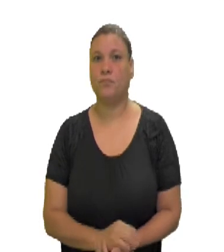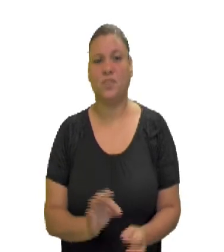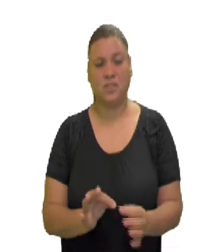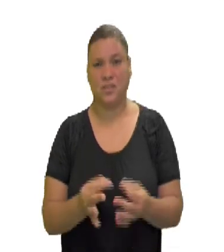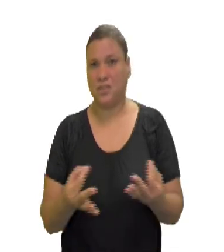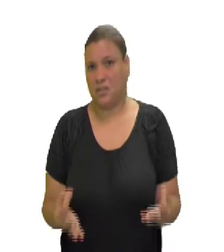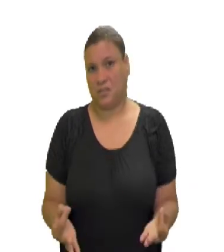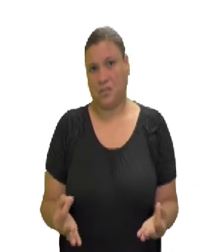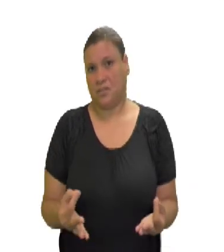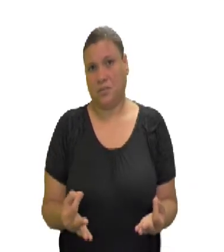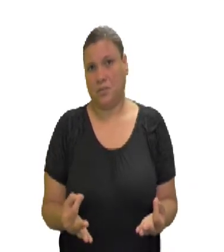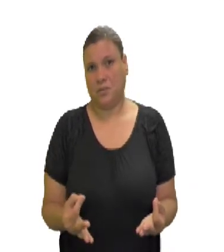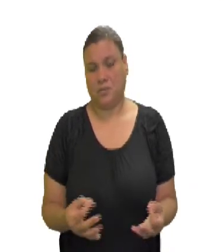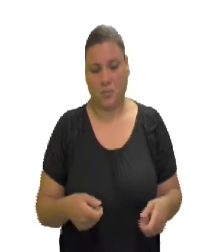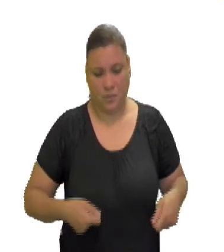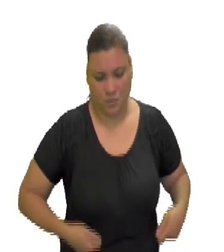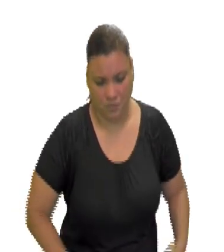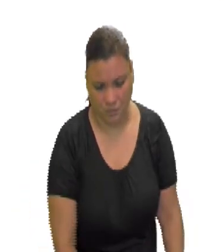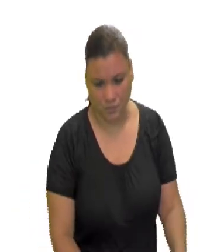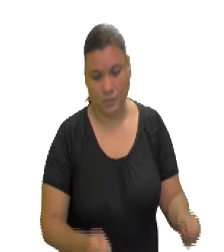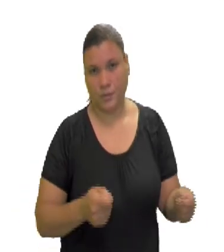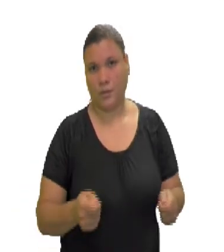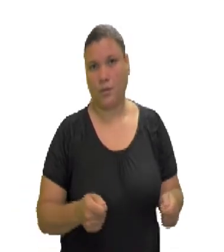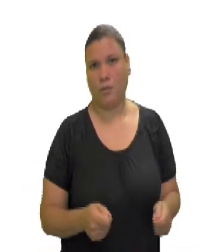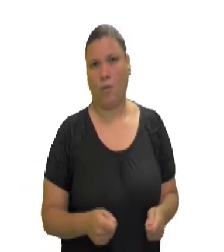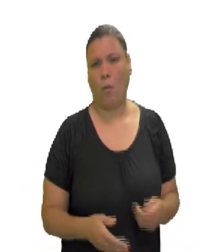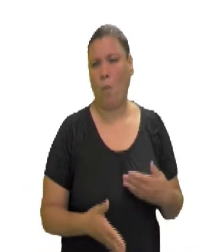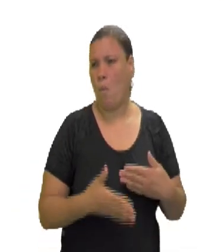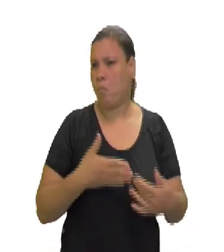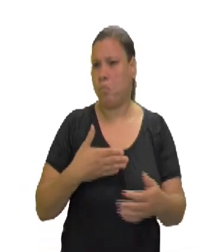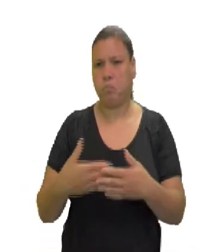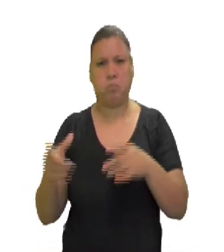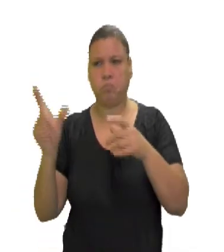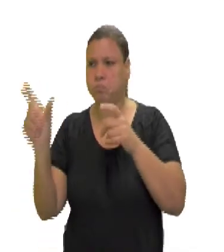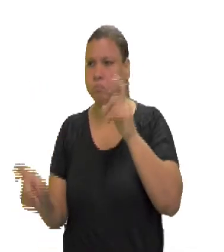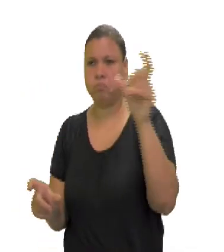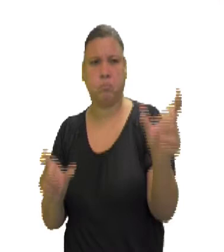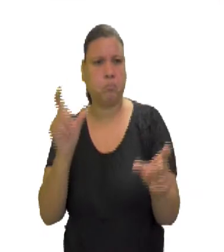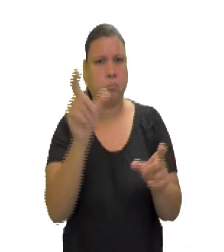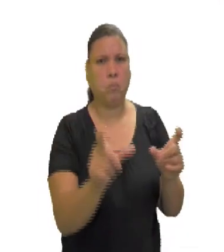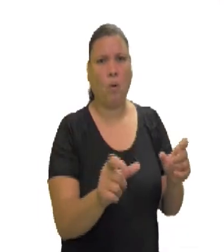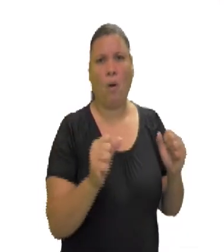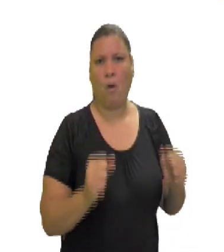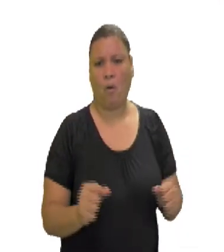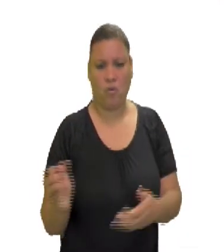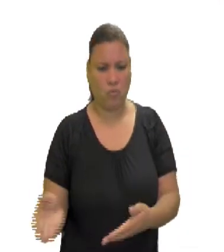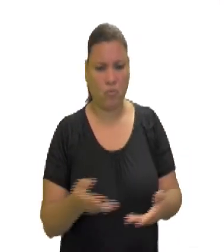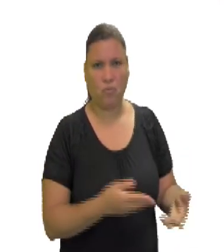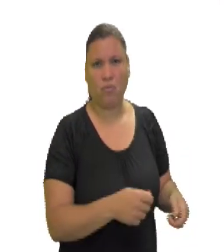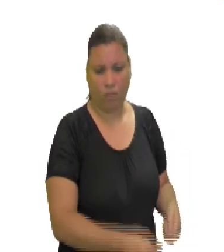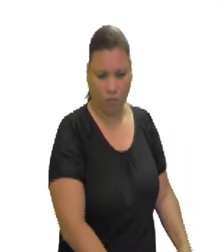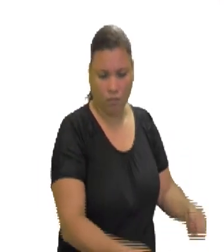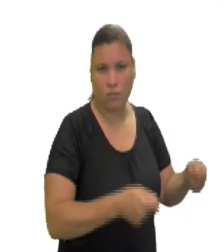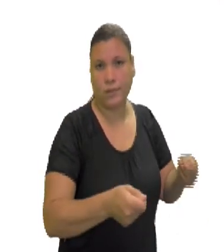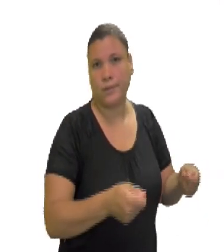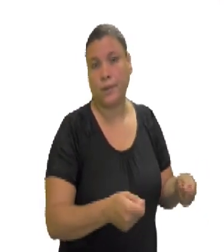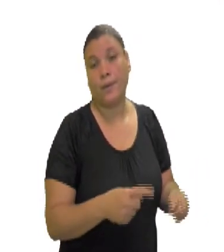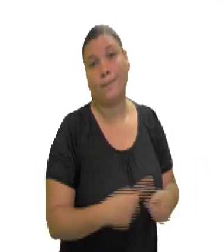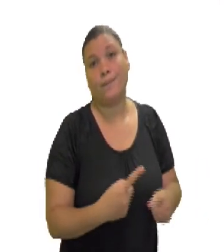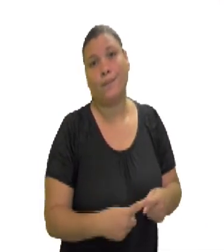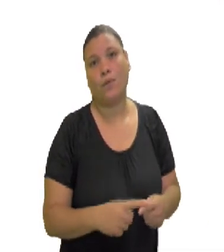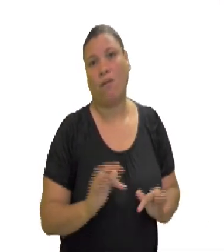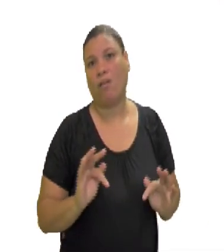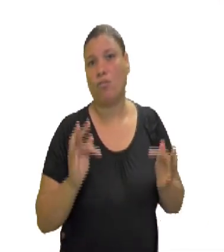na margem dos leitos dos rios, então qualquer pessoa podia fazer. E aí, não precisava de tecnologia. Precisava